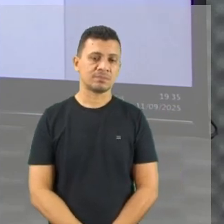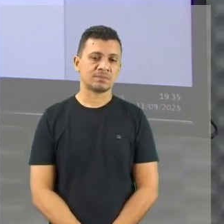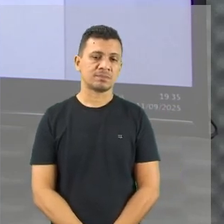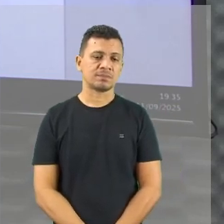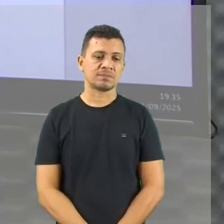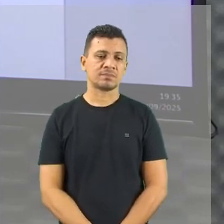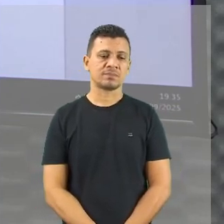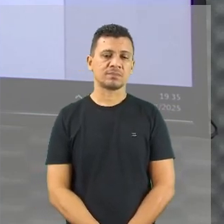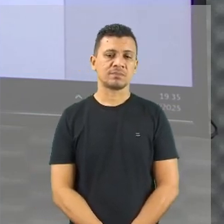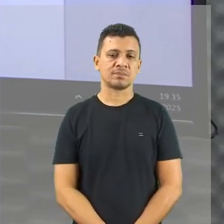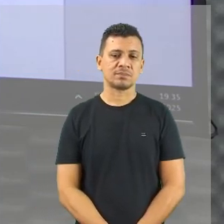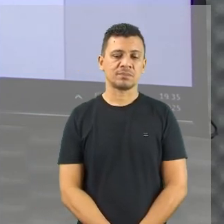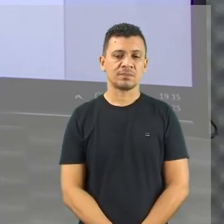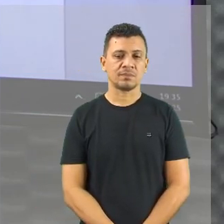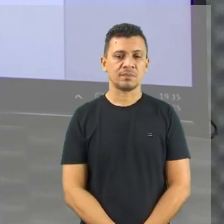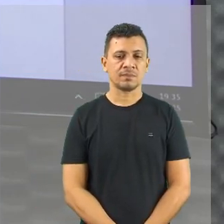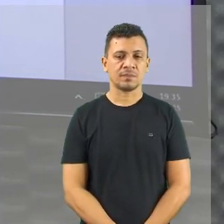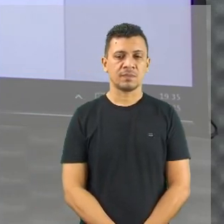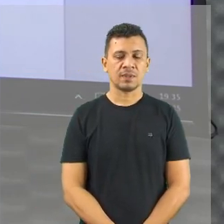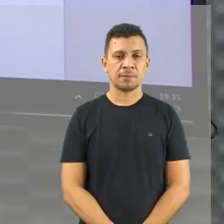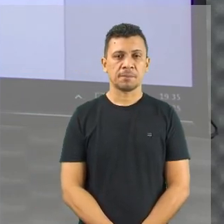Aí, ó,